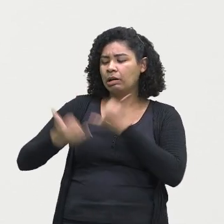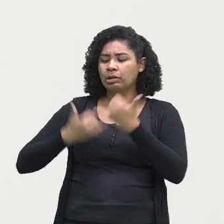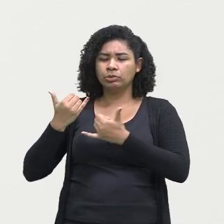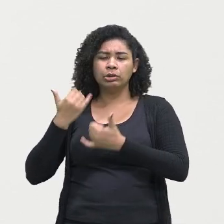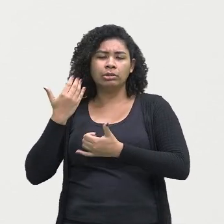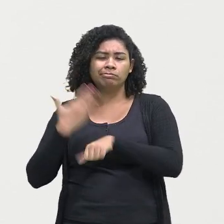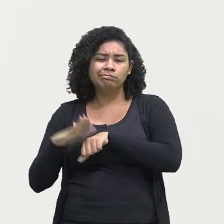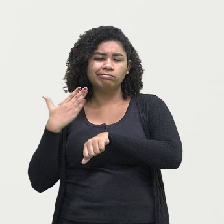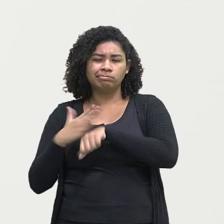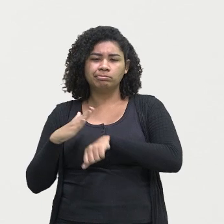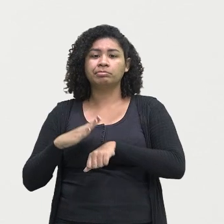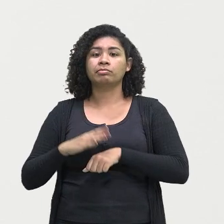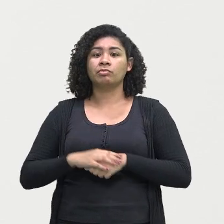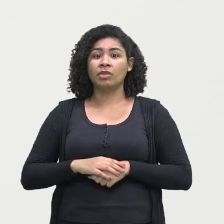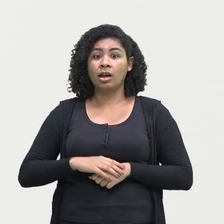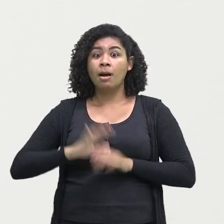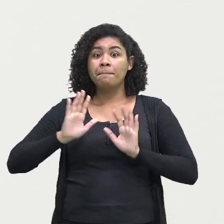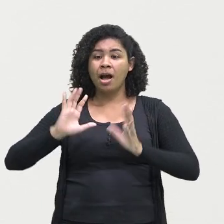out,